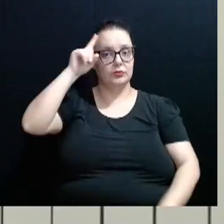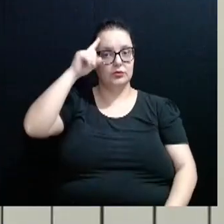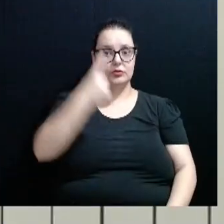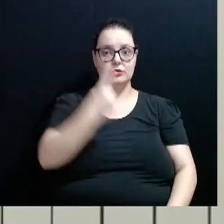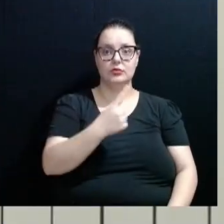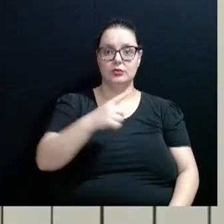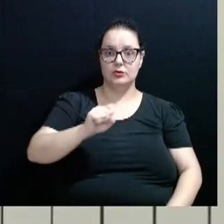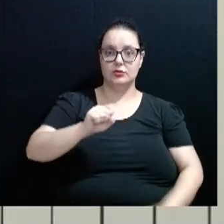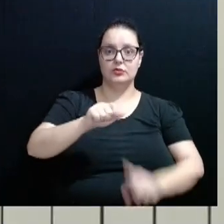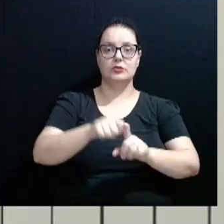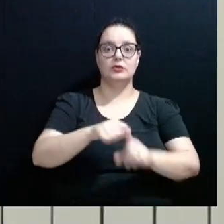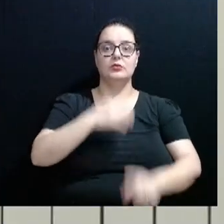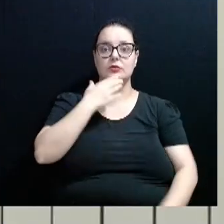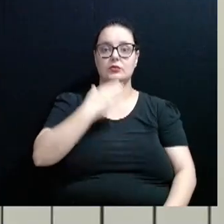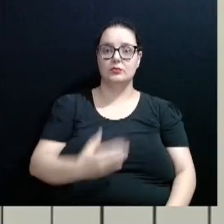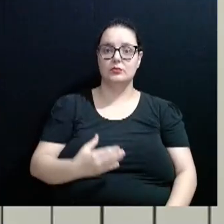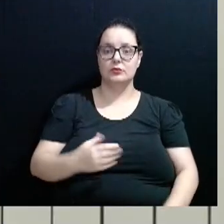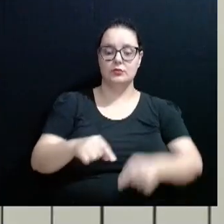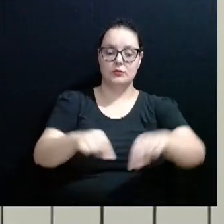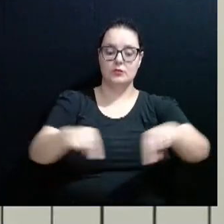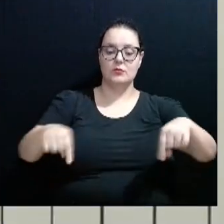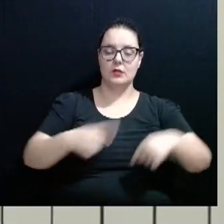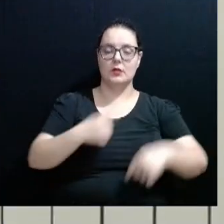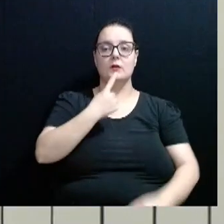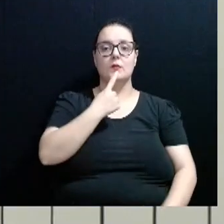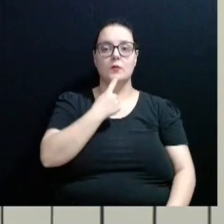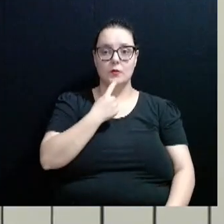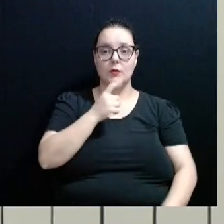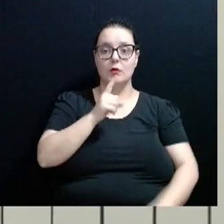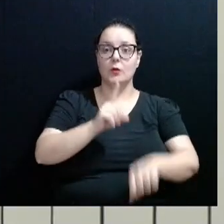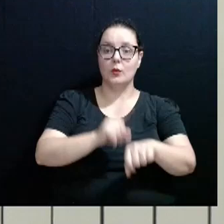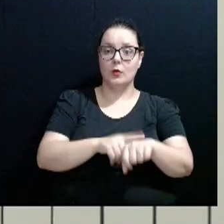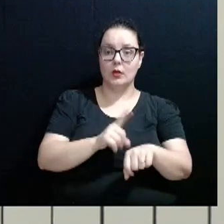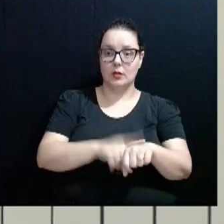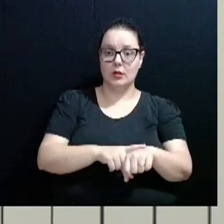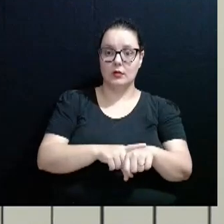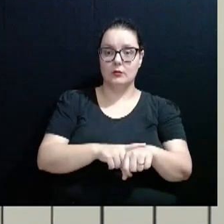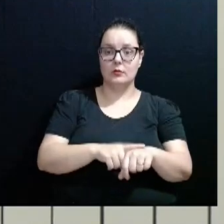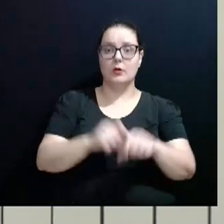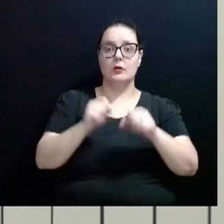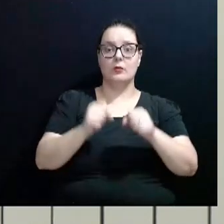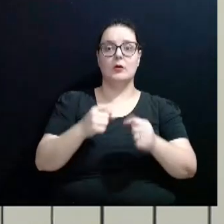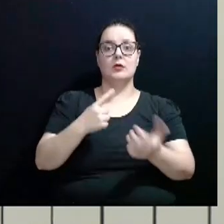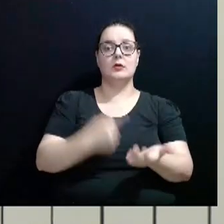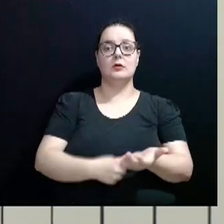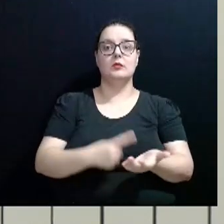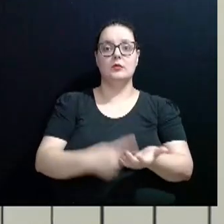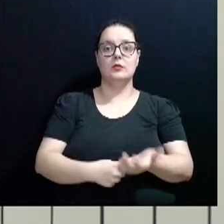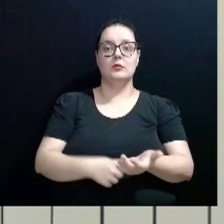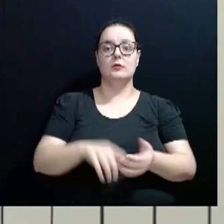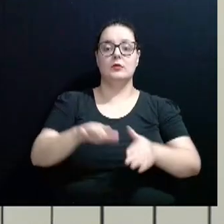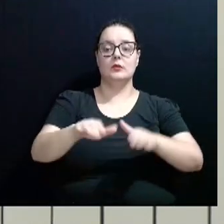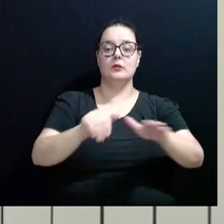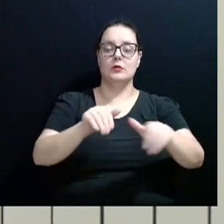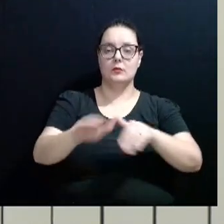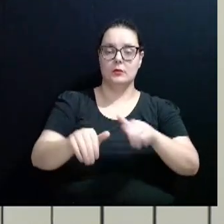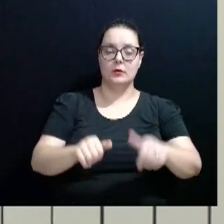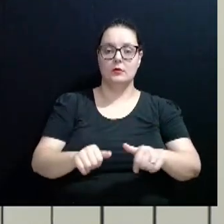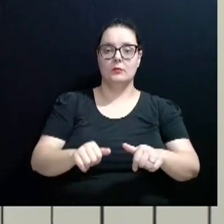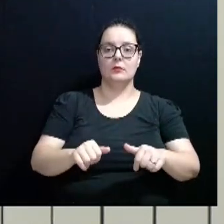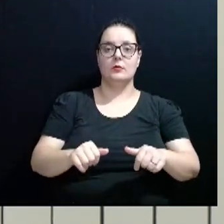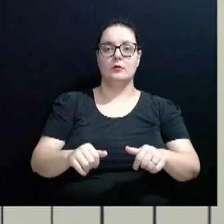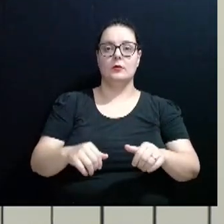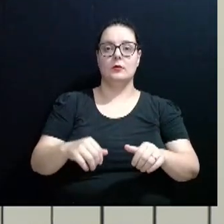dezembro no Salão Vermelho. O horário deve ser confirmado na convocação e a relação dos